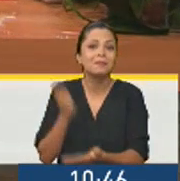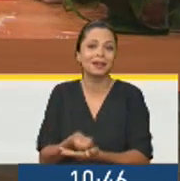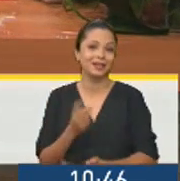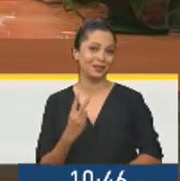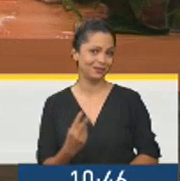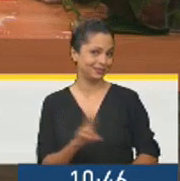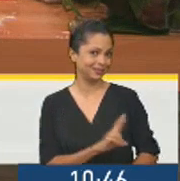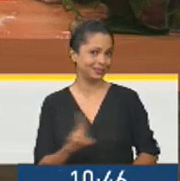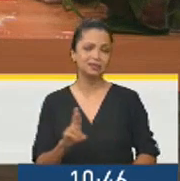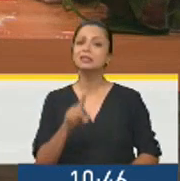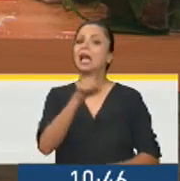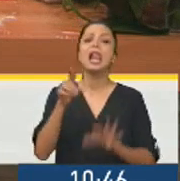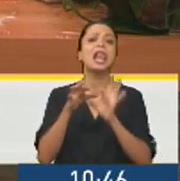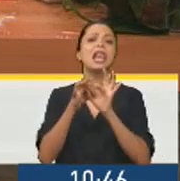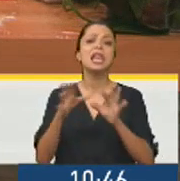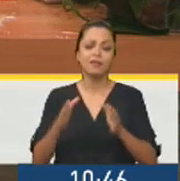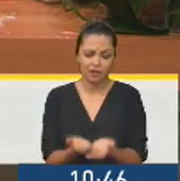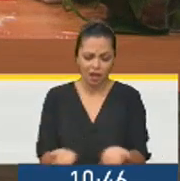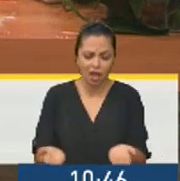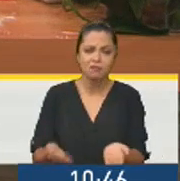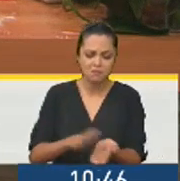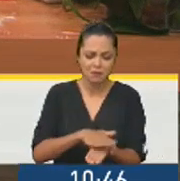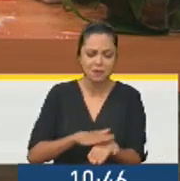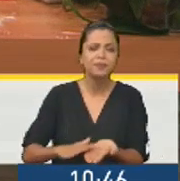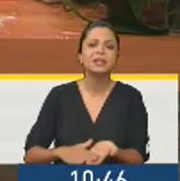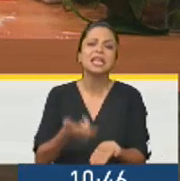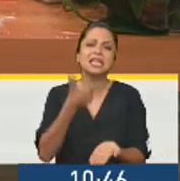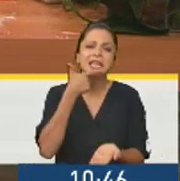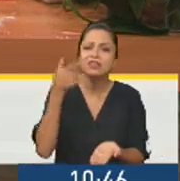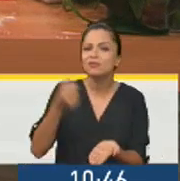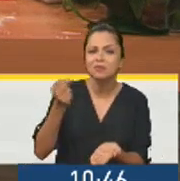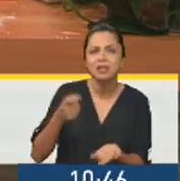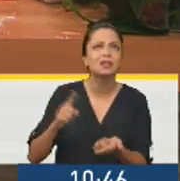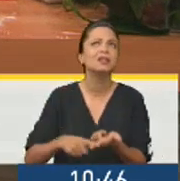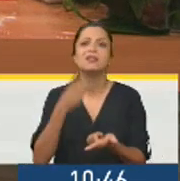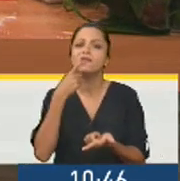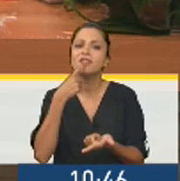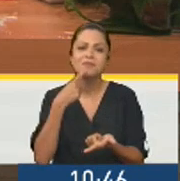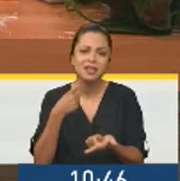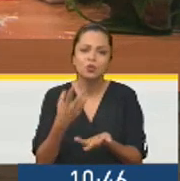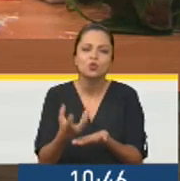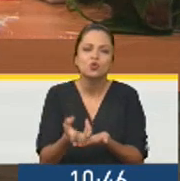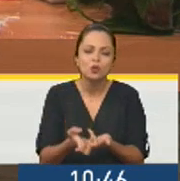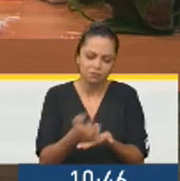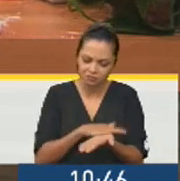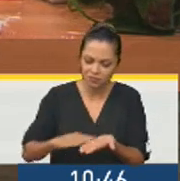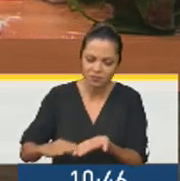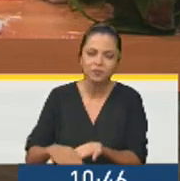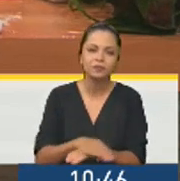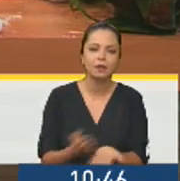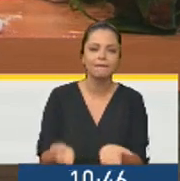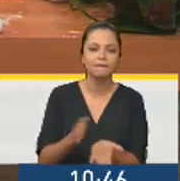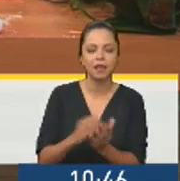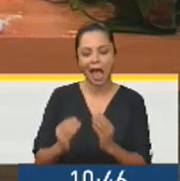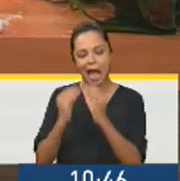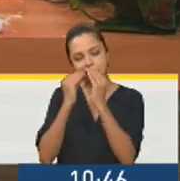rechear com o que você quiser, usa a criatividade. Queijo branco, tomate seco, o que você quiser de verdade. Tudo fica bom